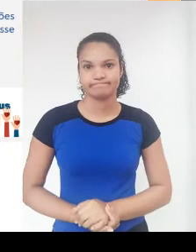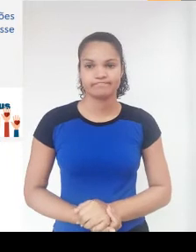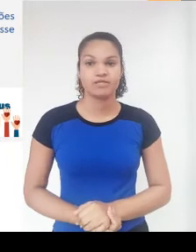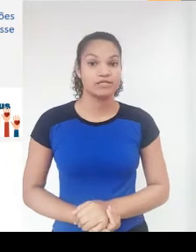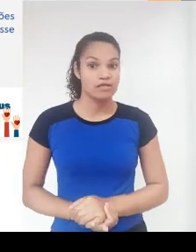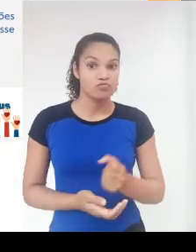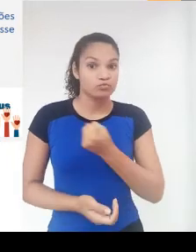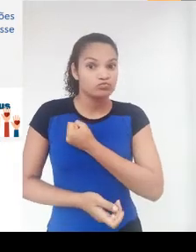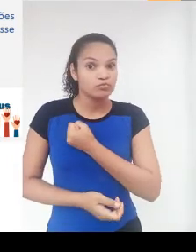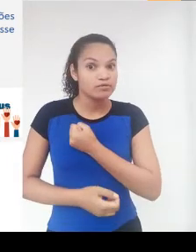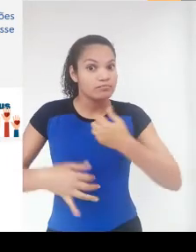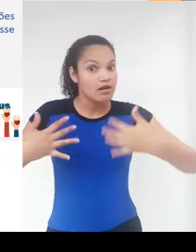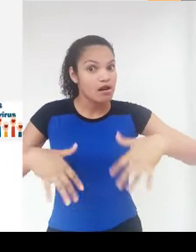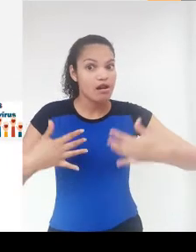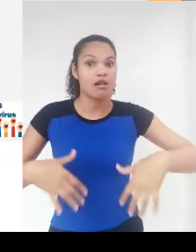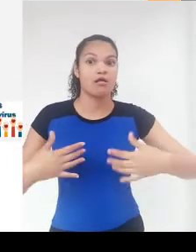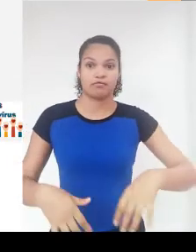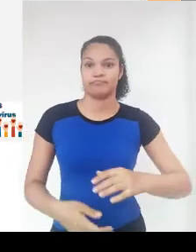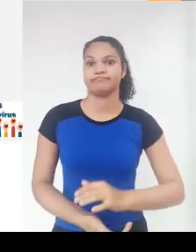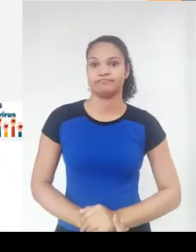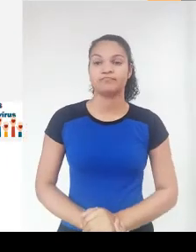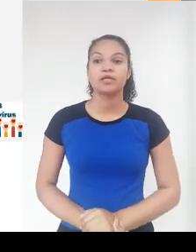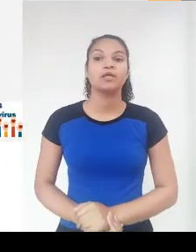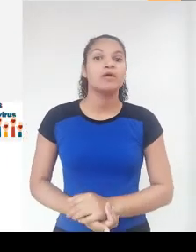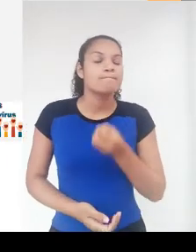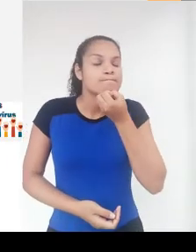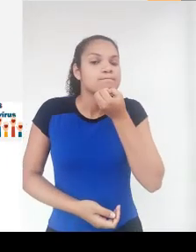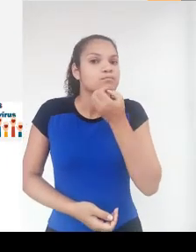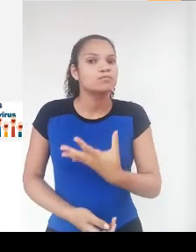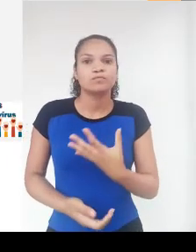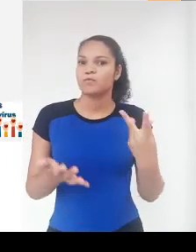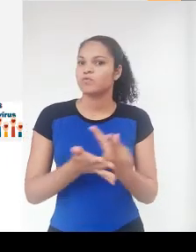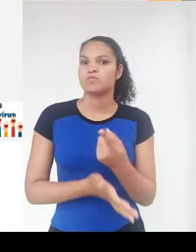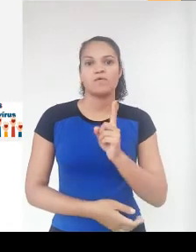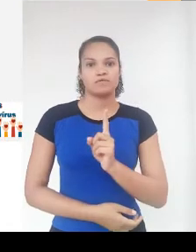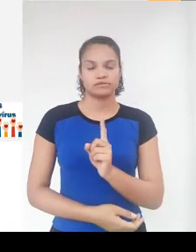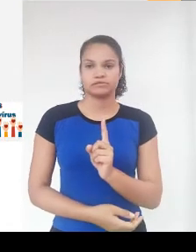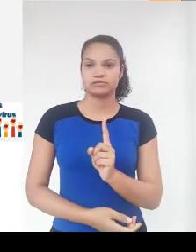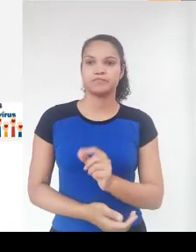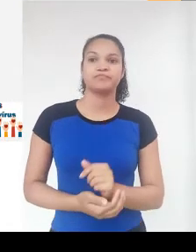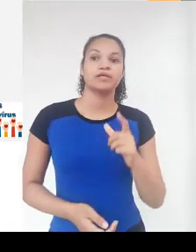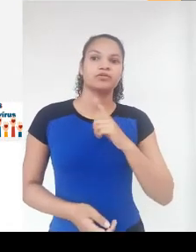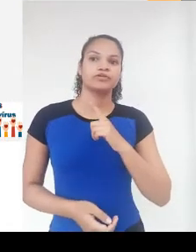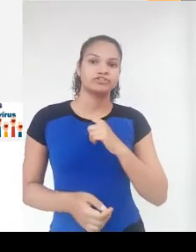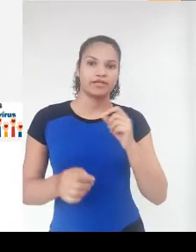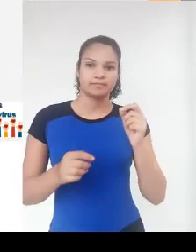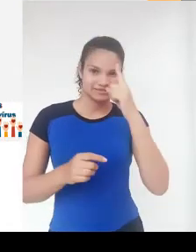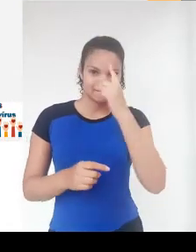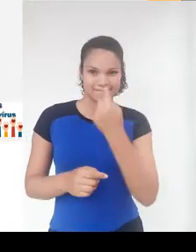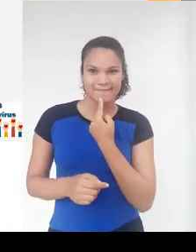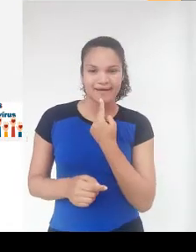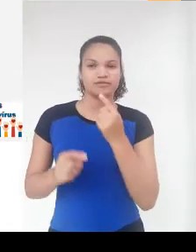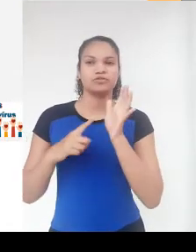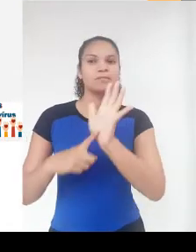número muito grande. Ainda bem que, a princípio, isso não vem acontecendo. Aí, nós temos uma figura de intervenção